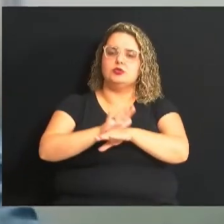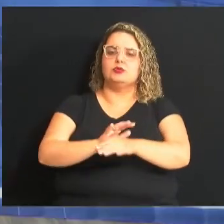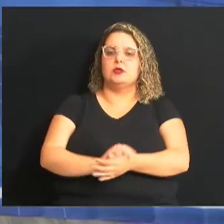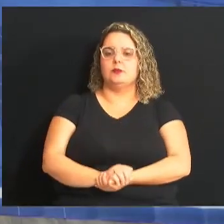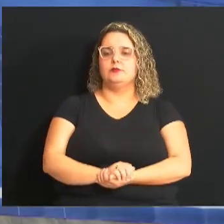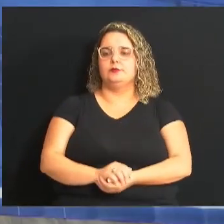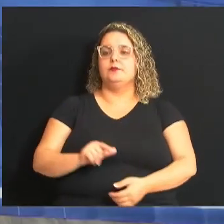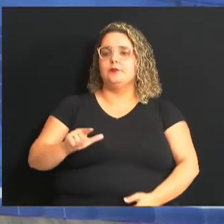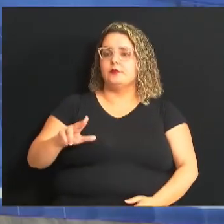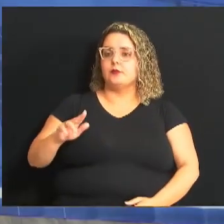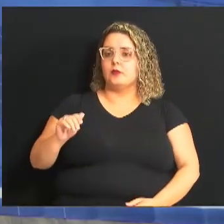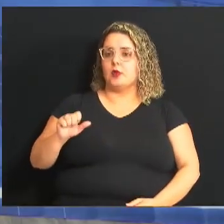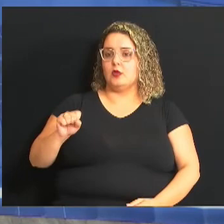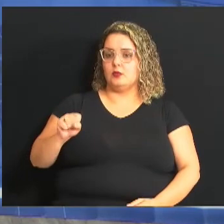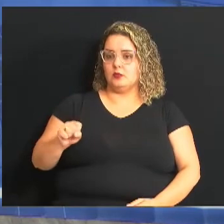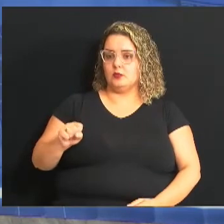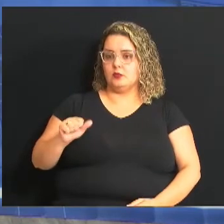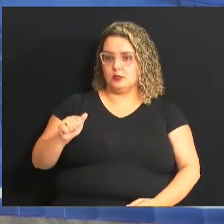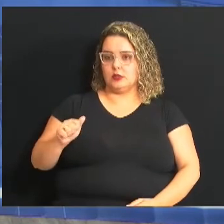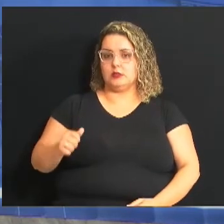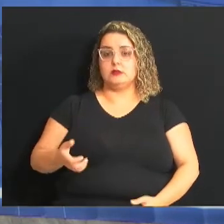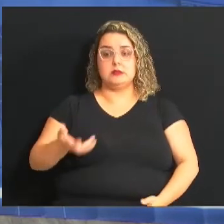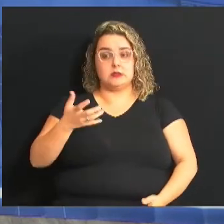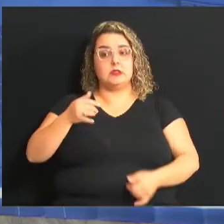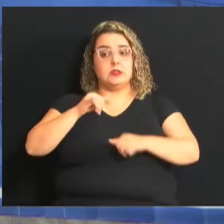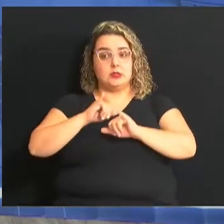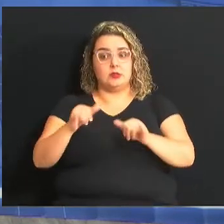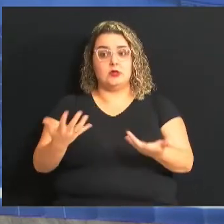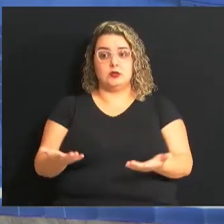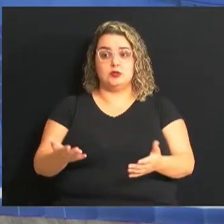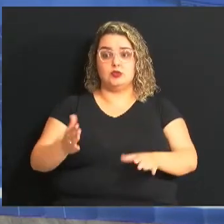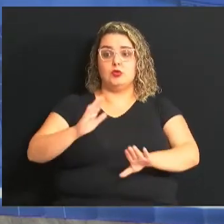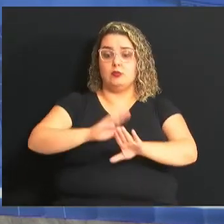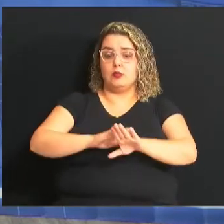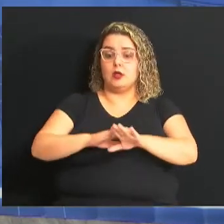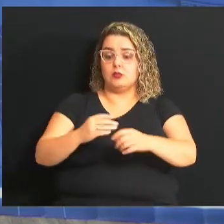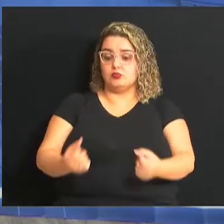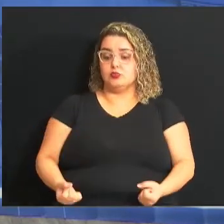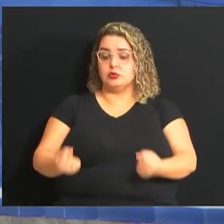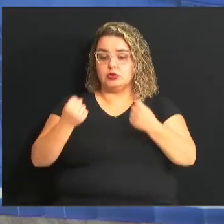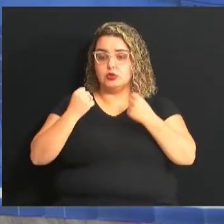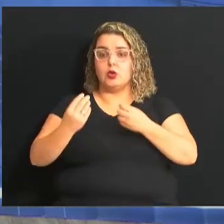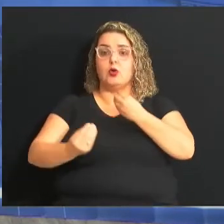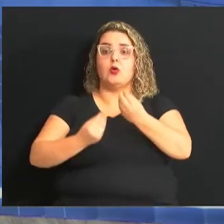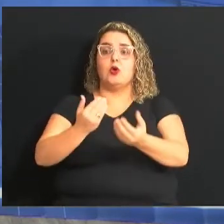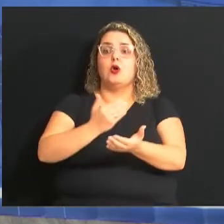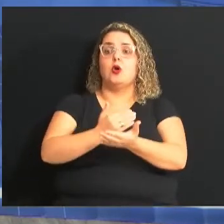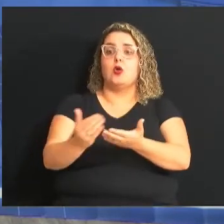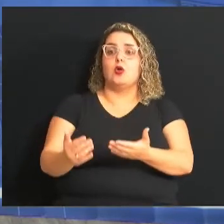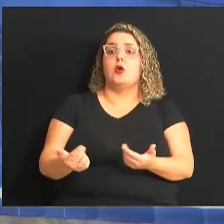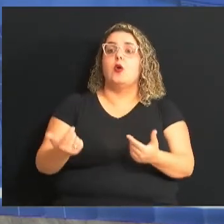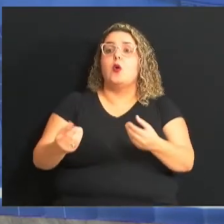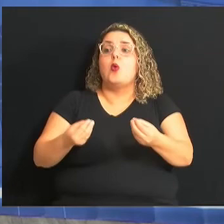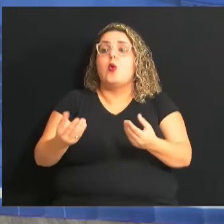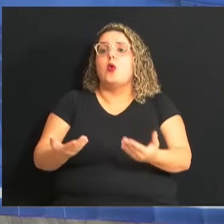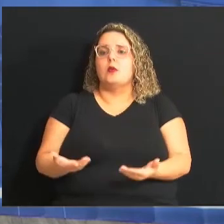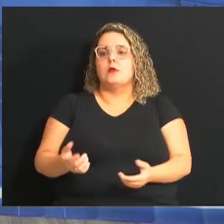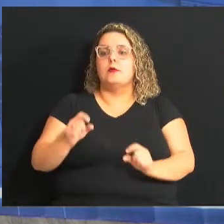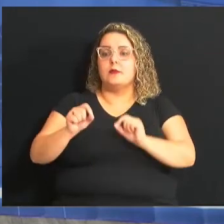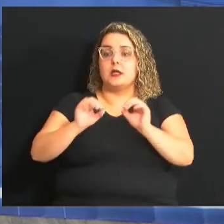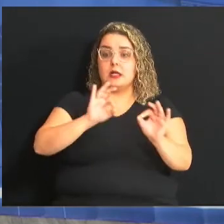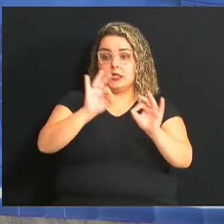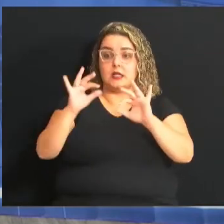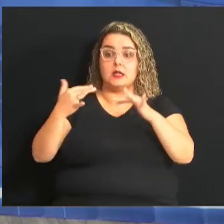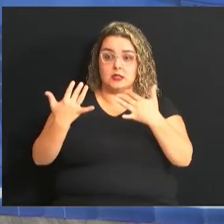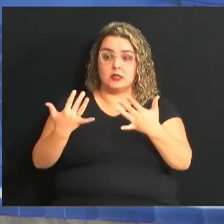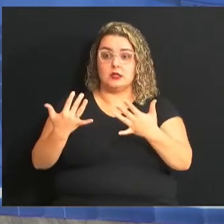Lucas, eu queria que você deixasse um recado aí sobre atividade física, como começar, por onde começar, para quem está assistindo a